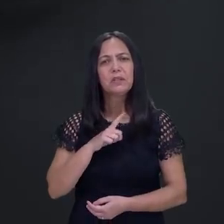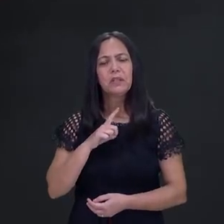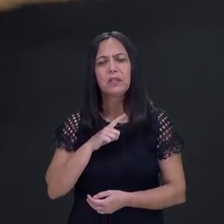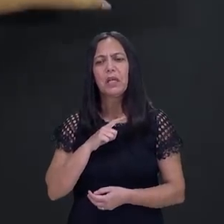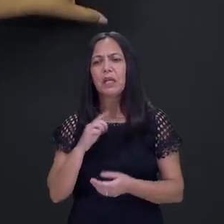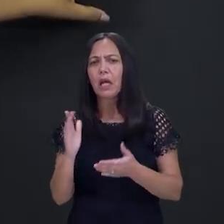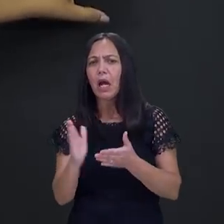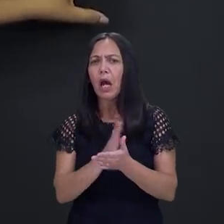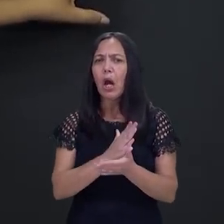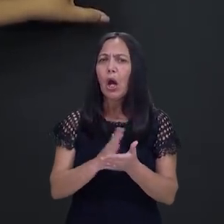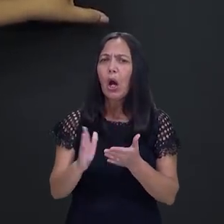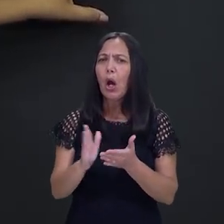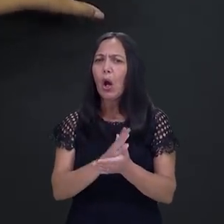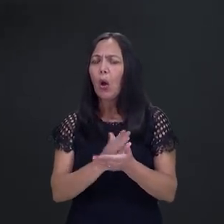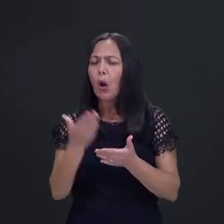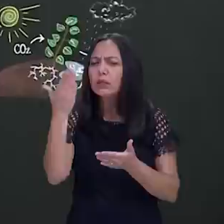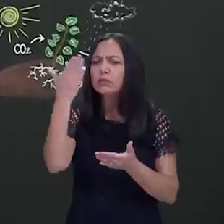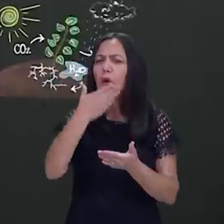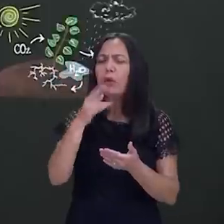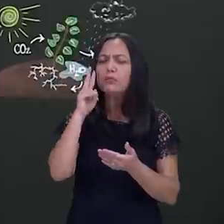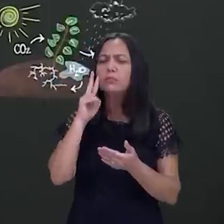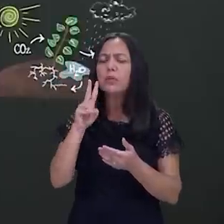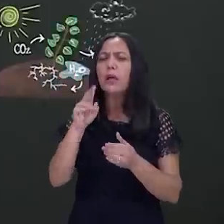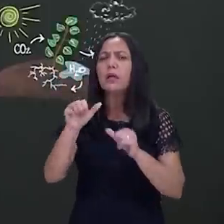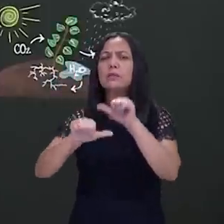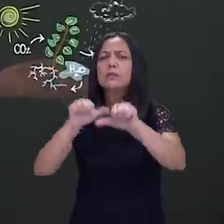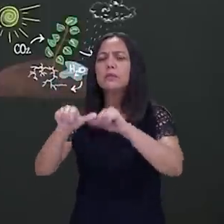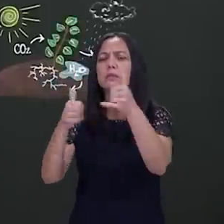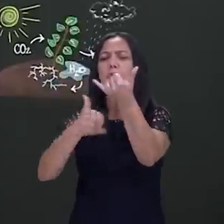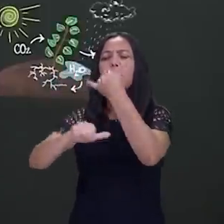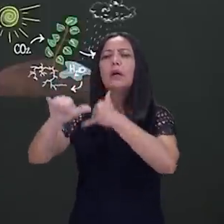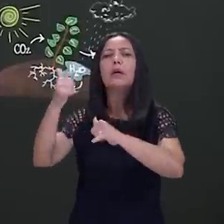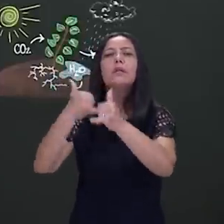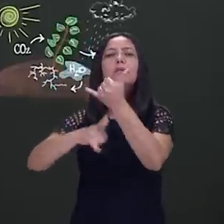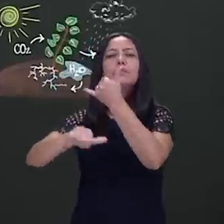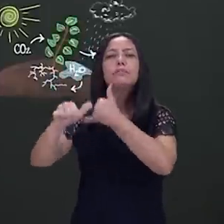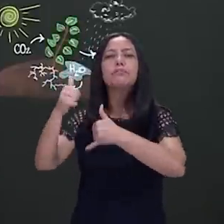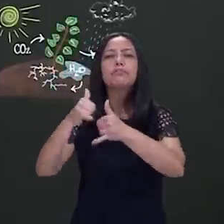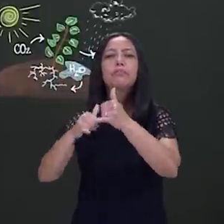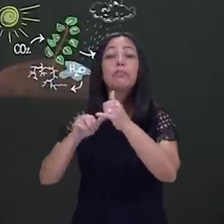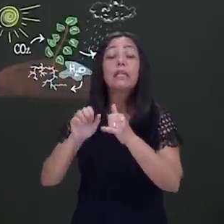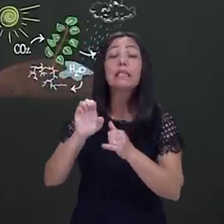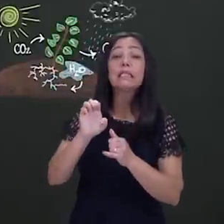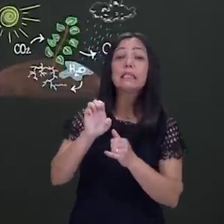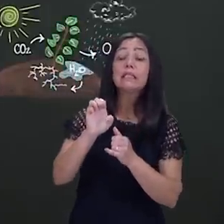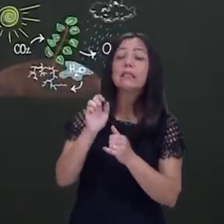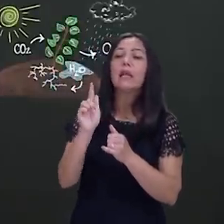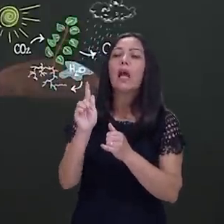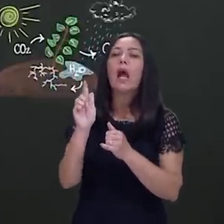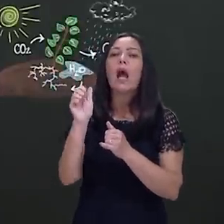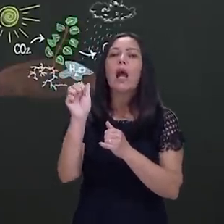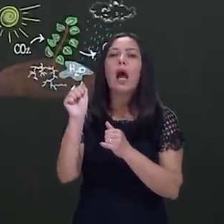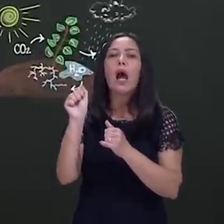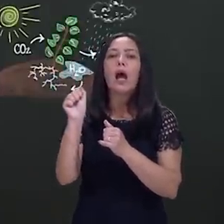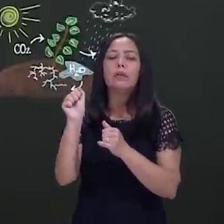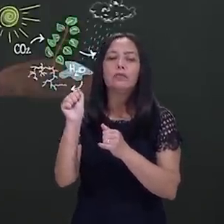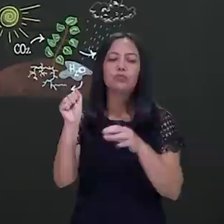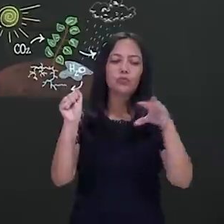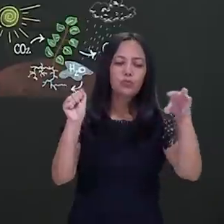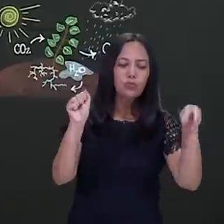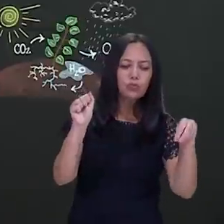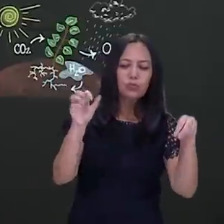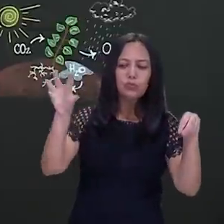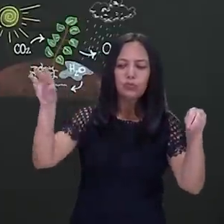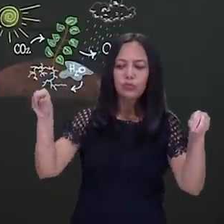Eu tenho algumas formas para evidenciar isso. Por exemplo, se libera gás. Juntei A com B. Eu